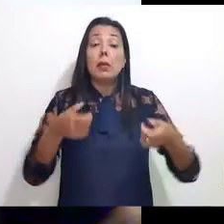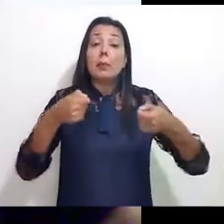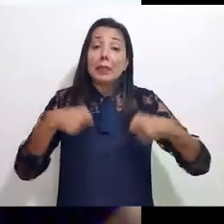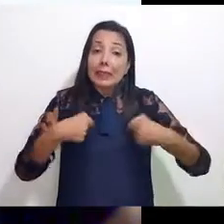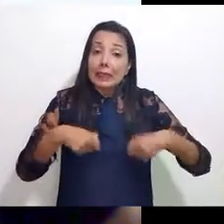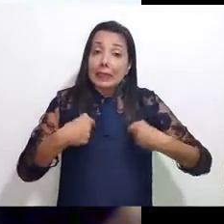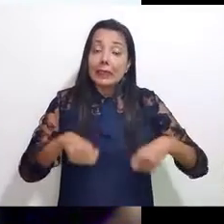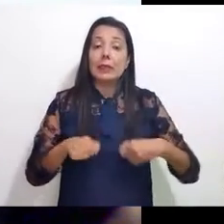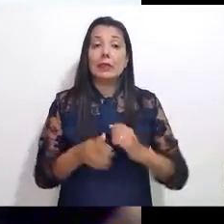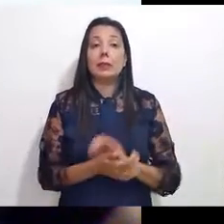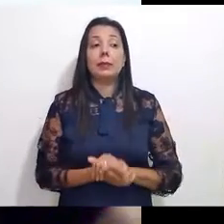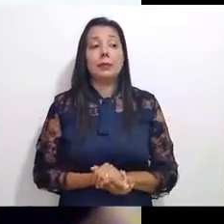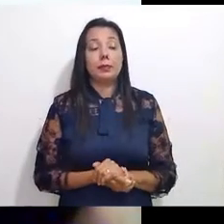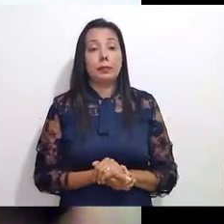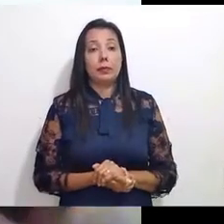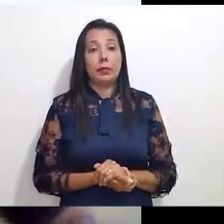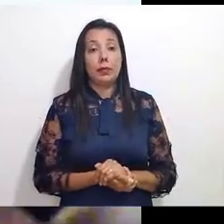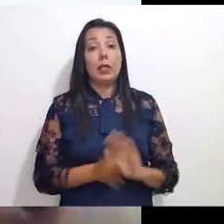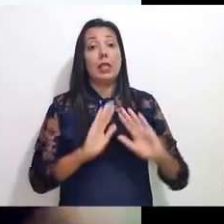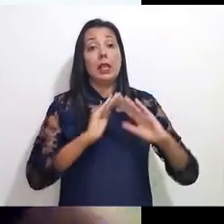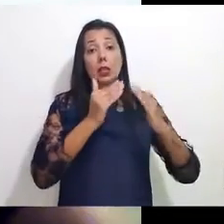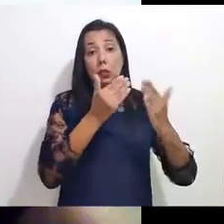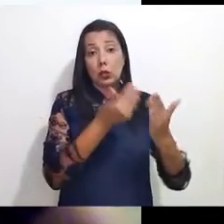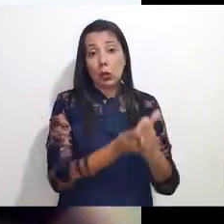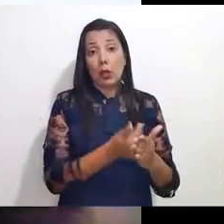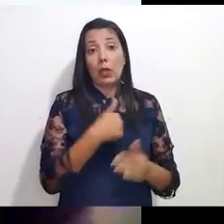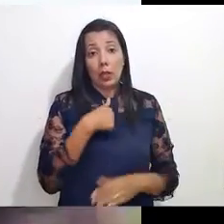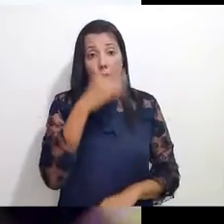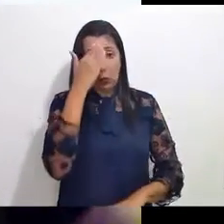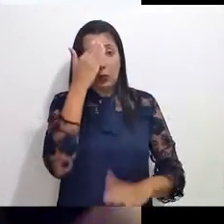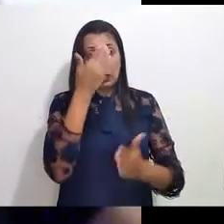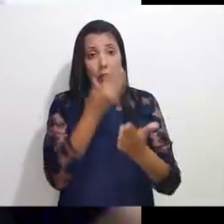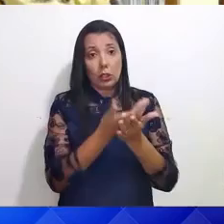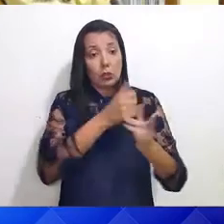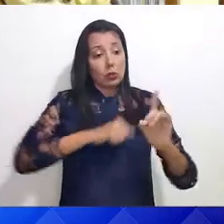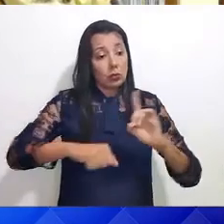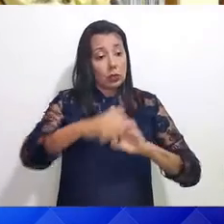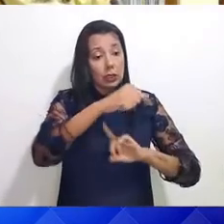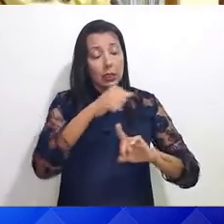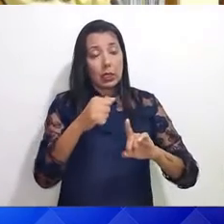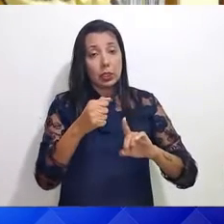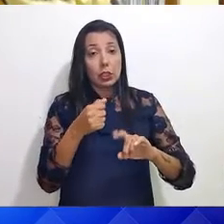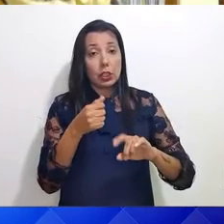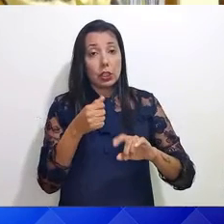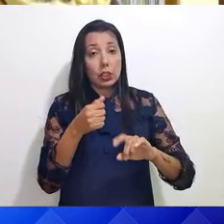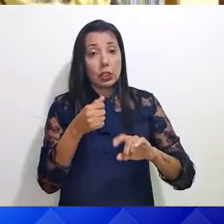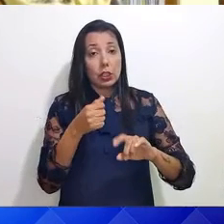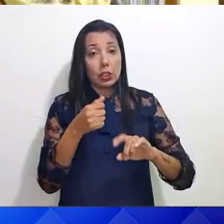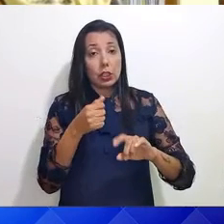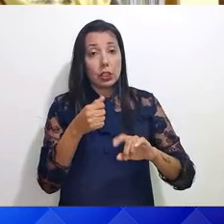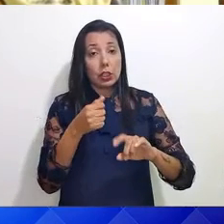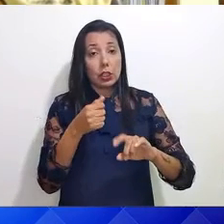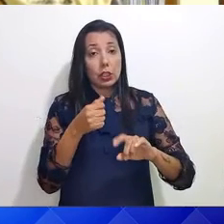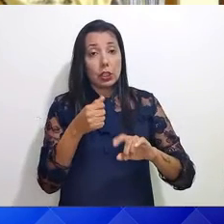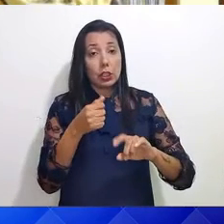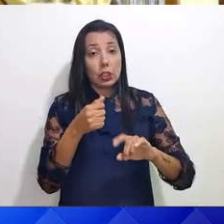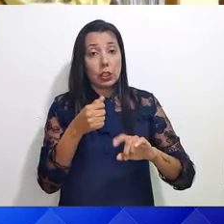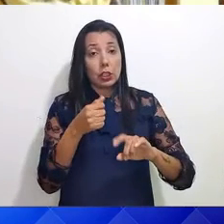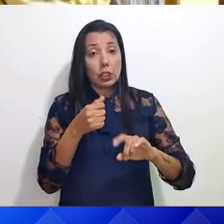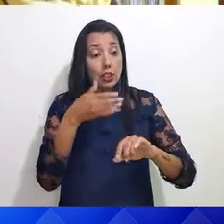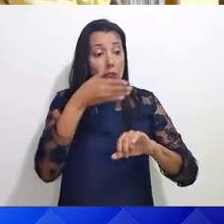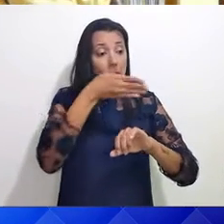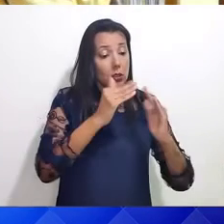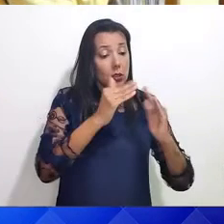a escola, eu acredito, a sociedade que passa por dentro da escola, os professores e as professoras e os orientadores e orientadoras que estamos